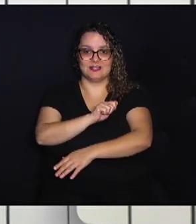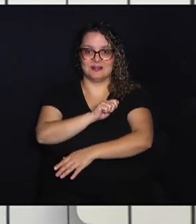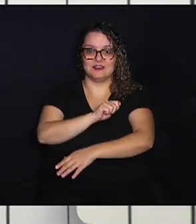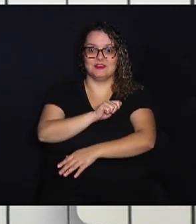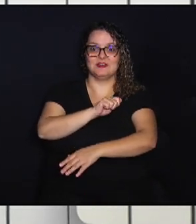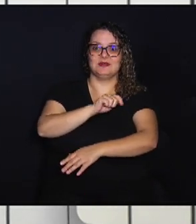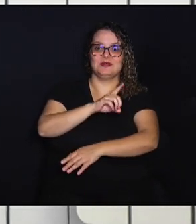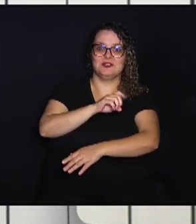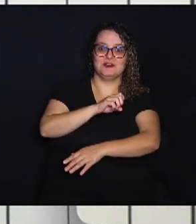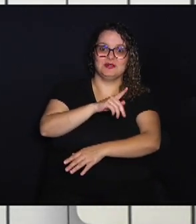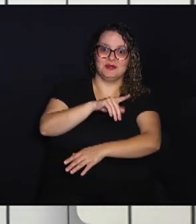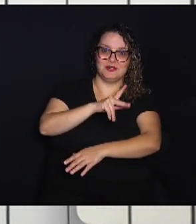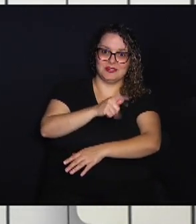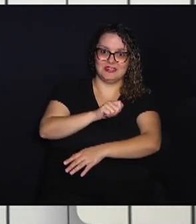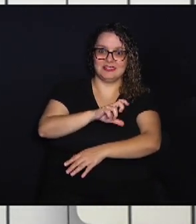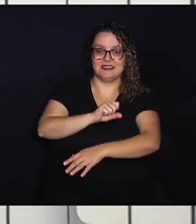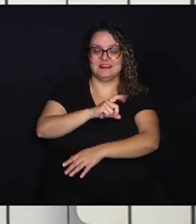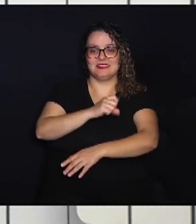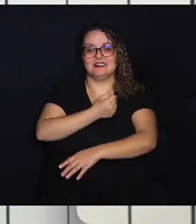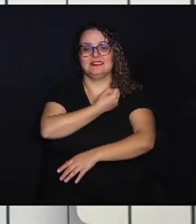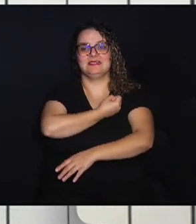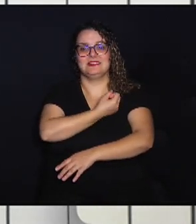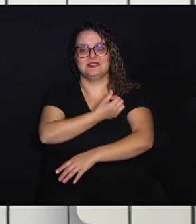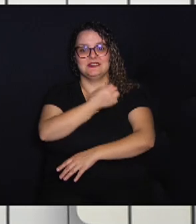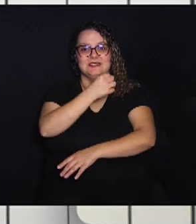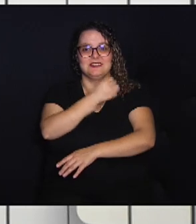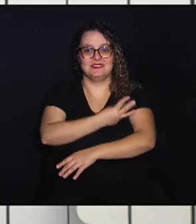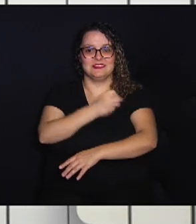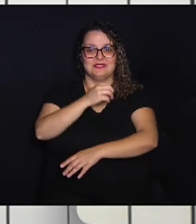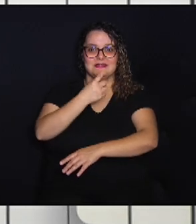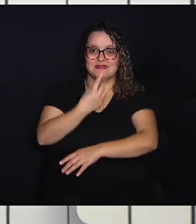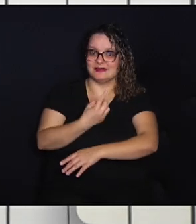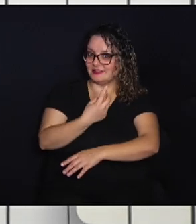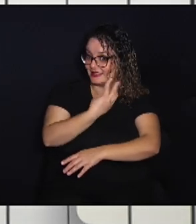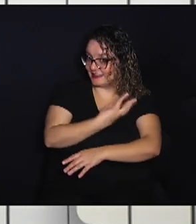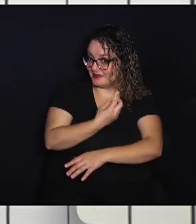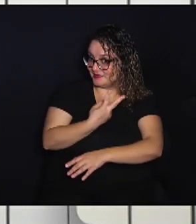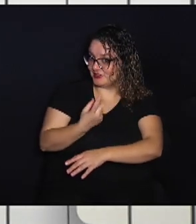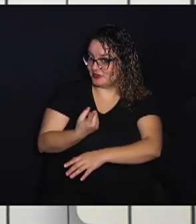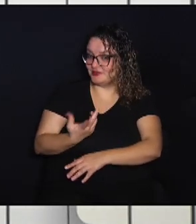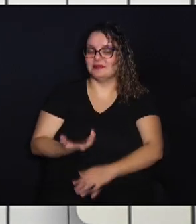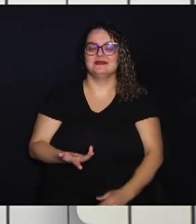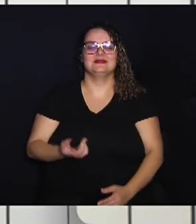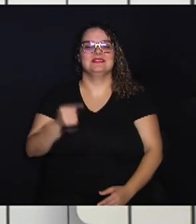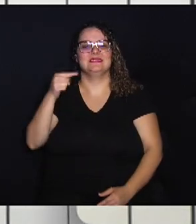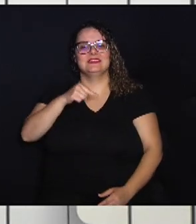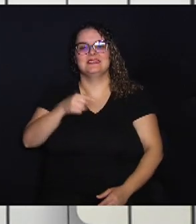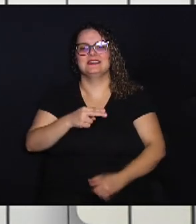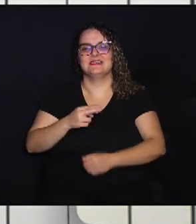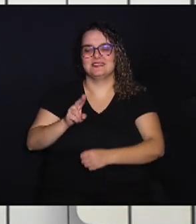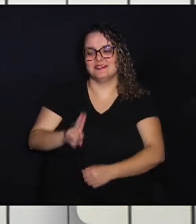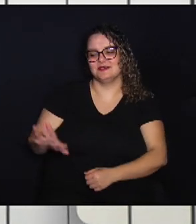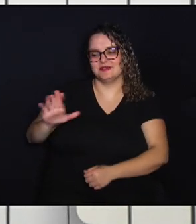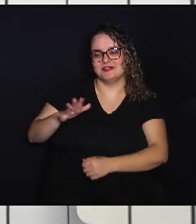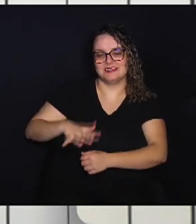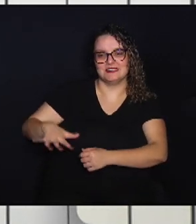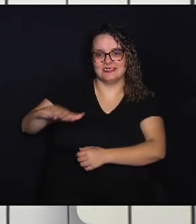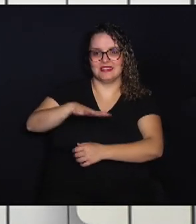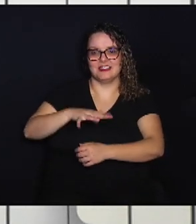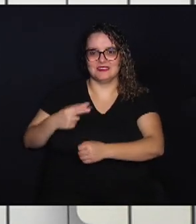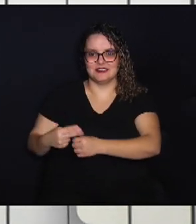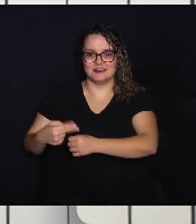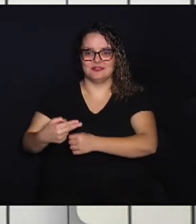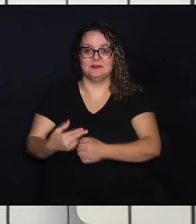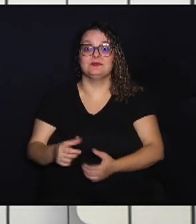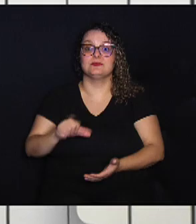421, na cidade universitária, e tem as informações, até porque eu sei que também tem a inauguração do Núcleo